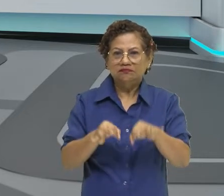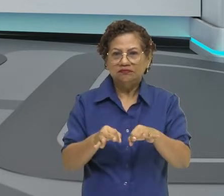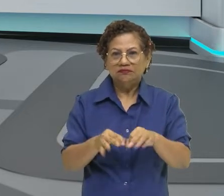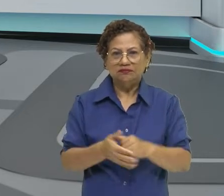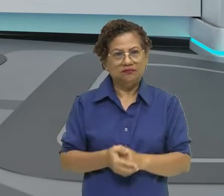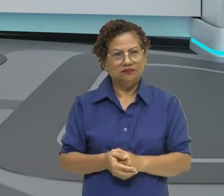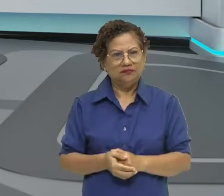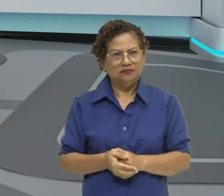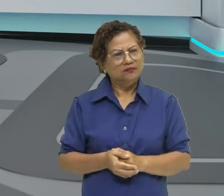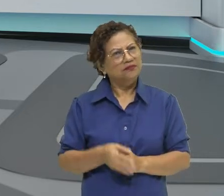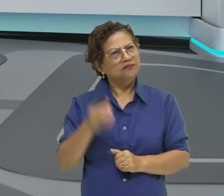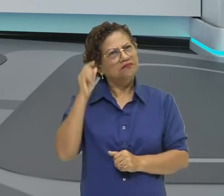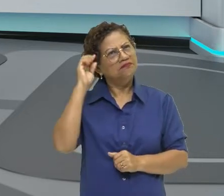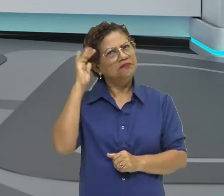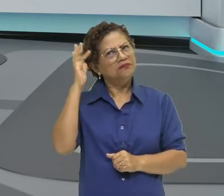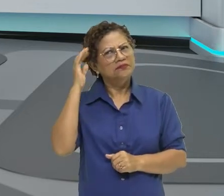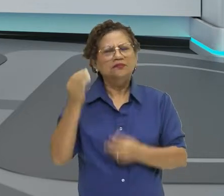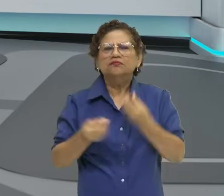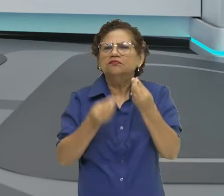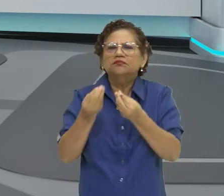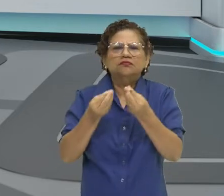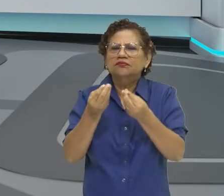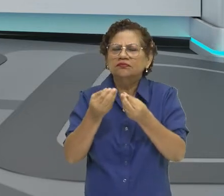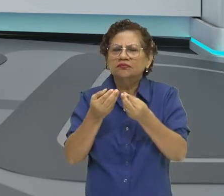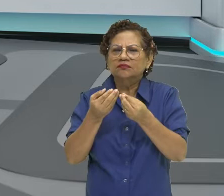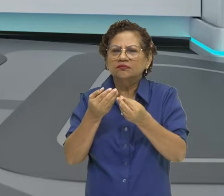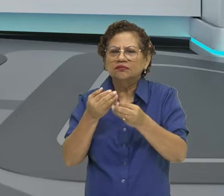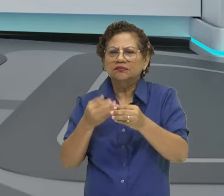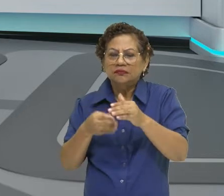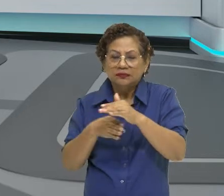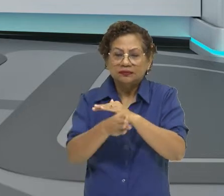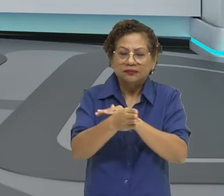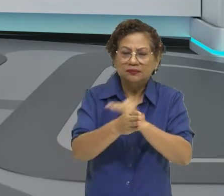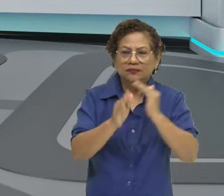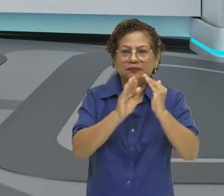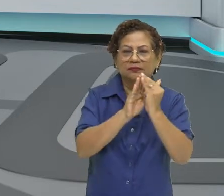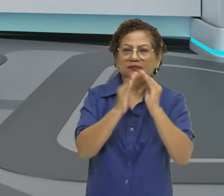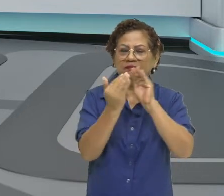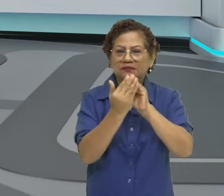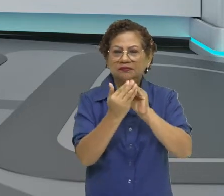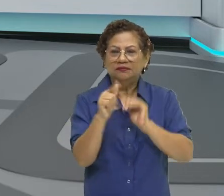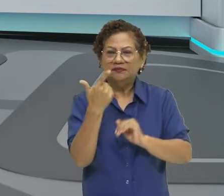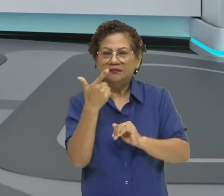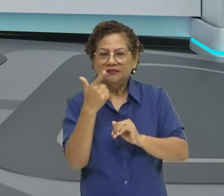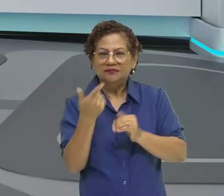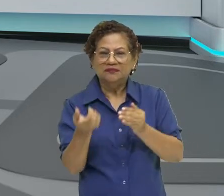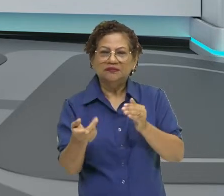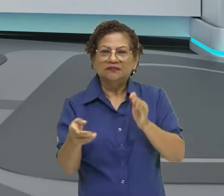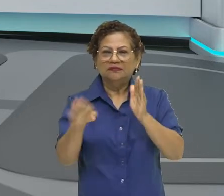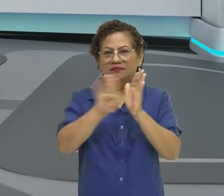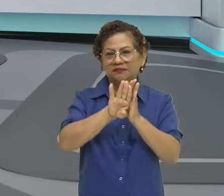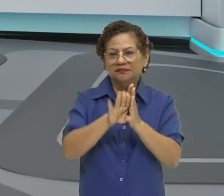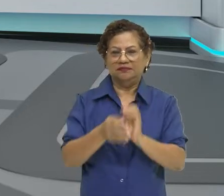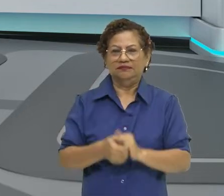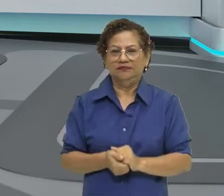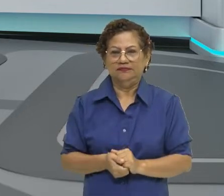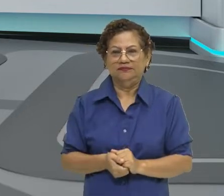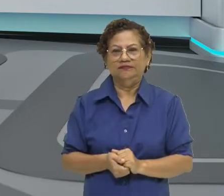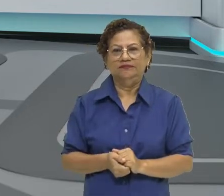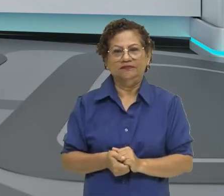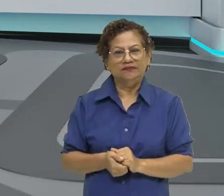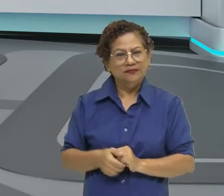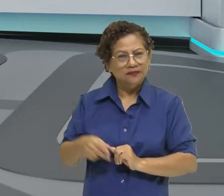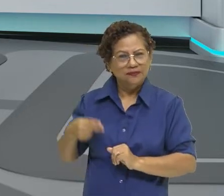é que o ser humano entra aí, gente? Não tem porta nesse negócio. Né? A sensação de eternidade.